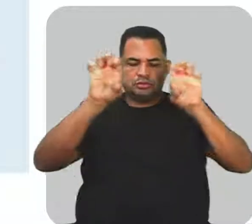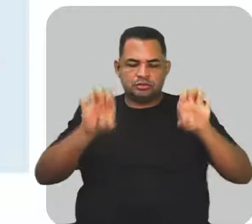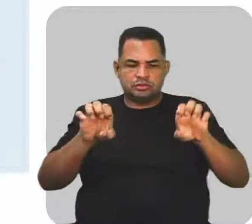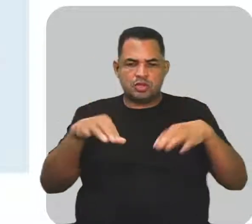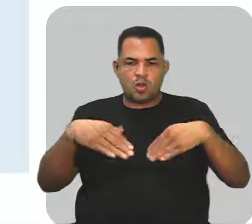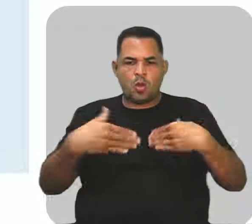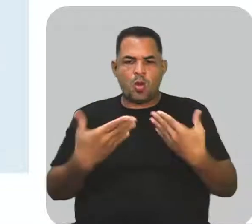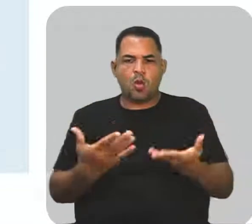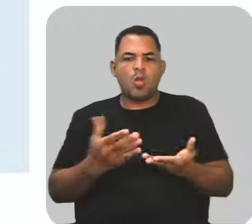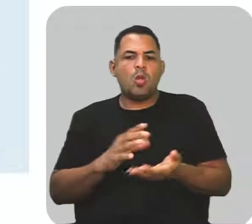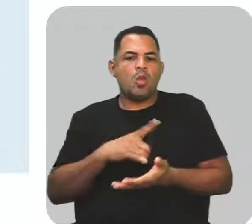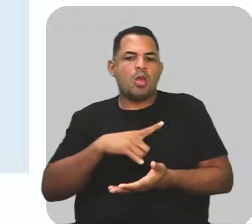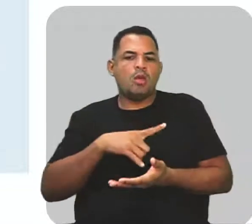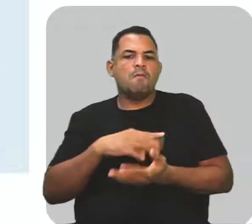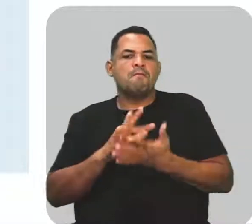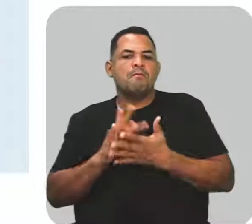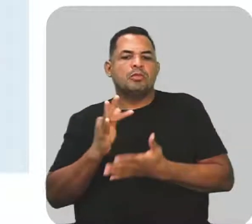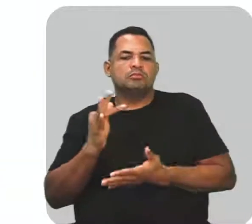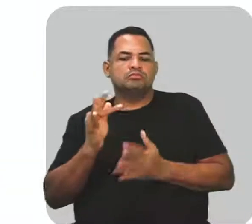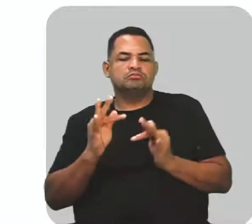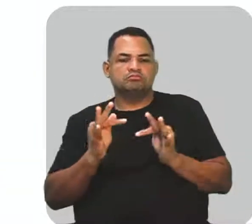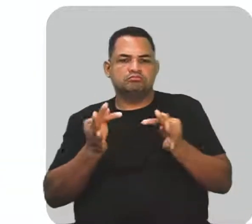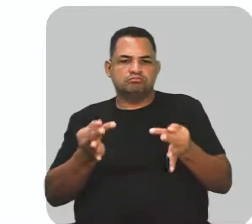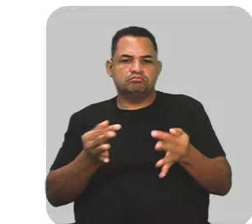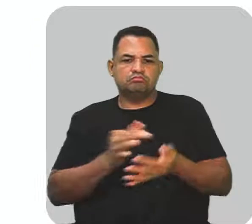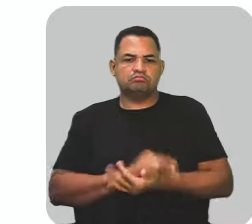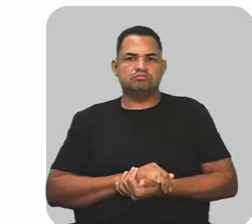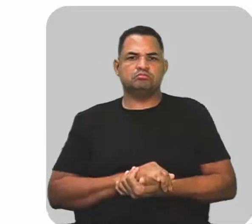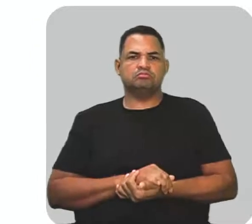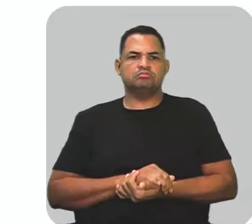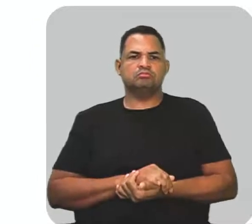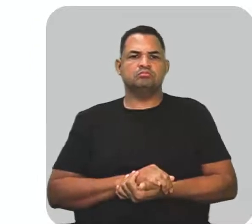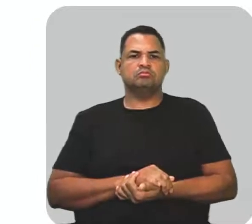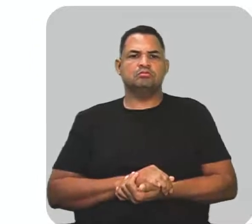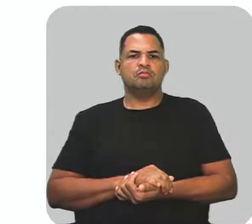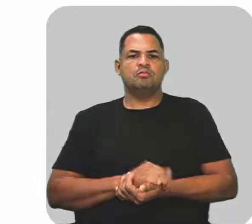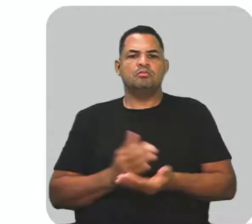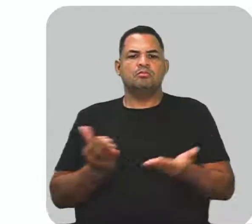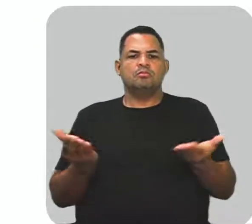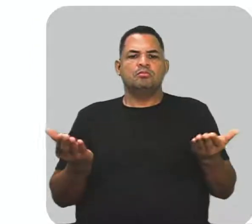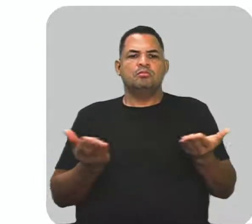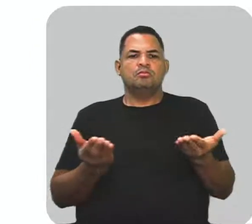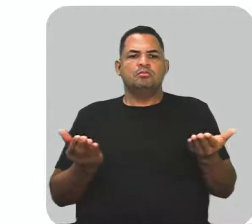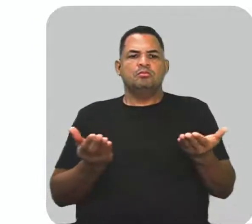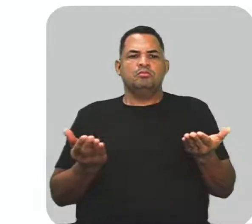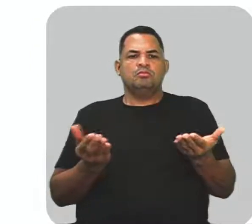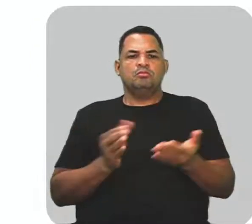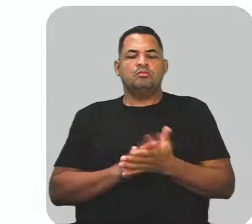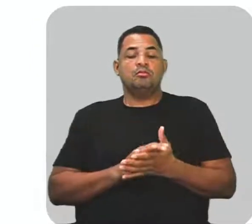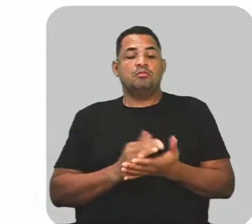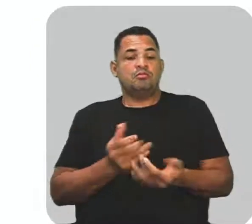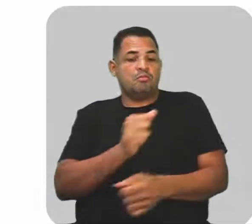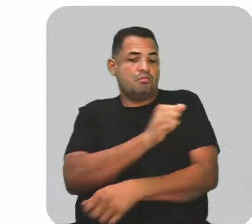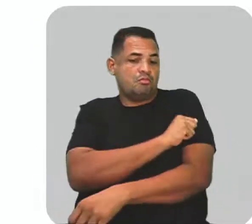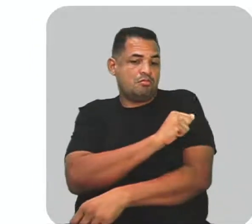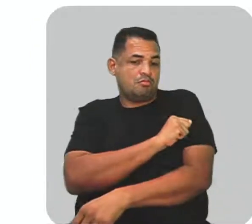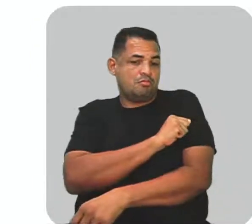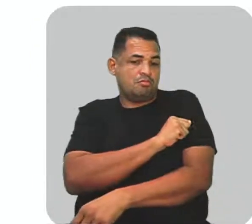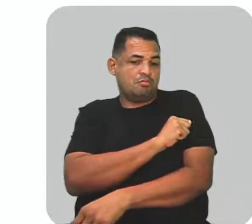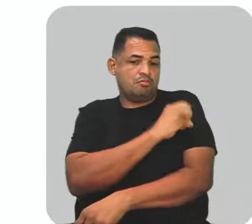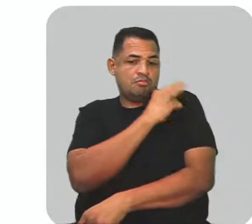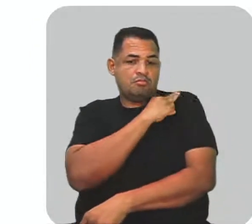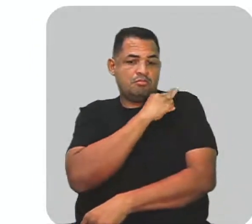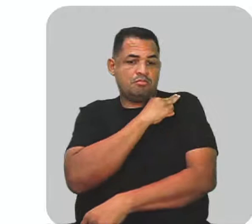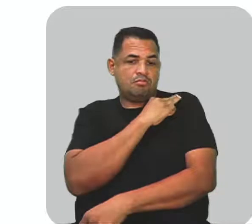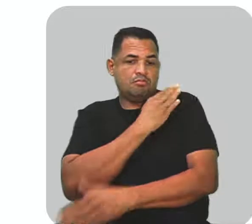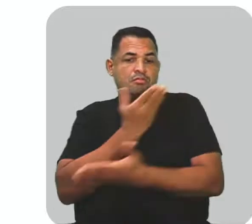requer o ponto final. Beleza? Muito bem. Então, agora, aluno terceirão. Atenção, nós